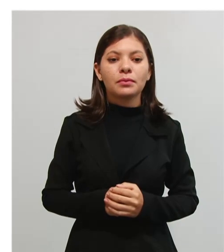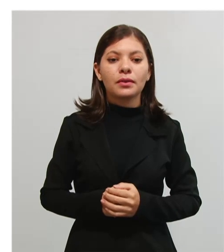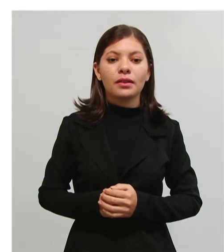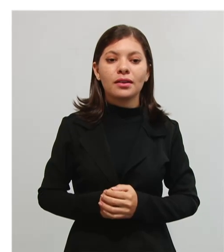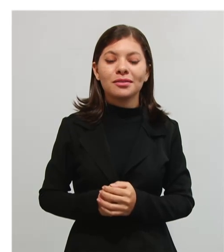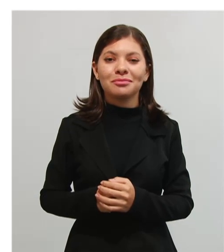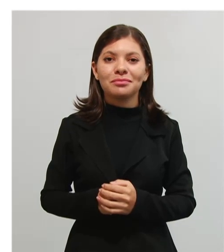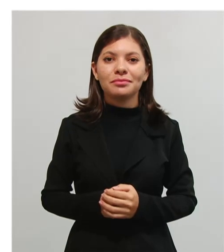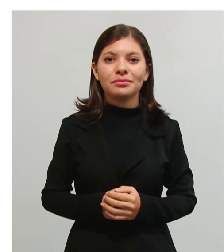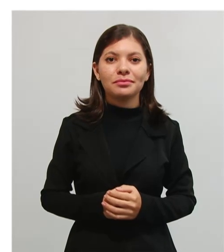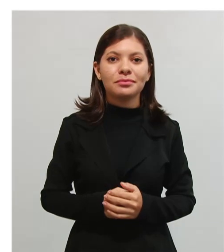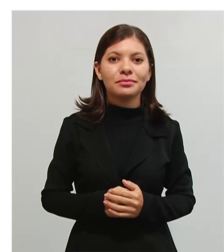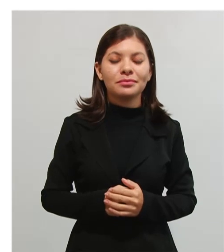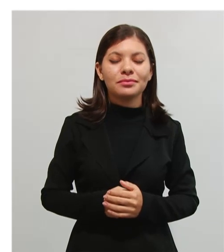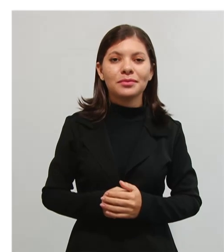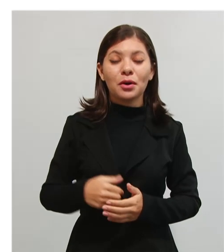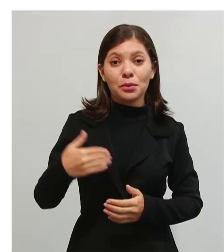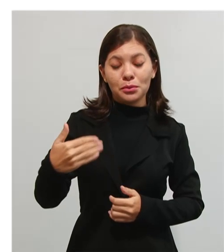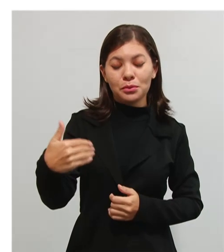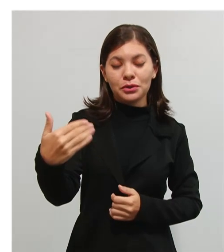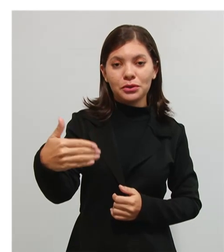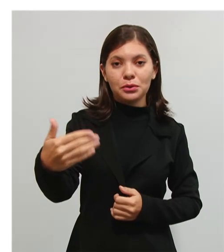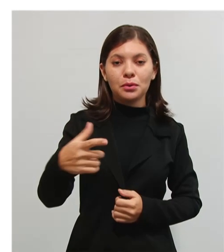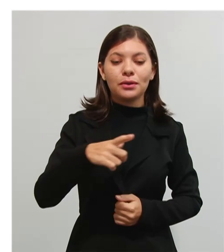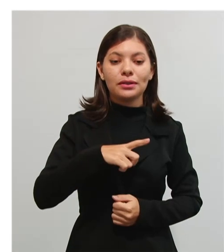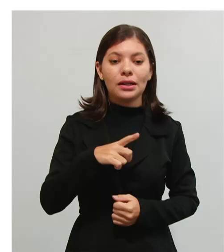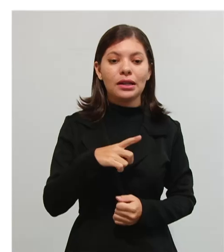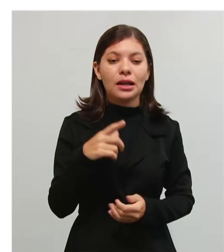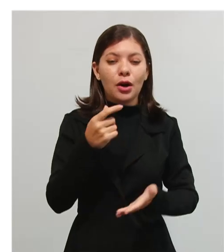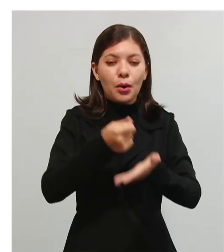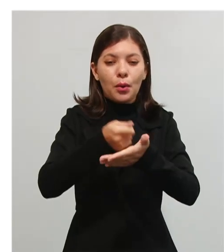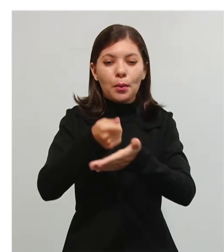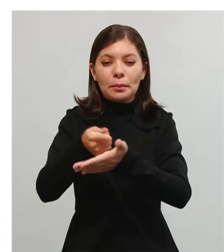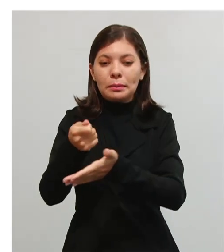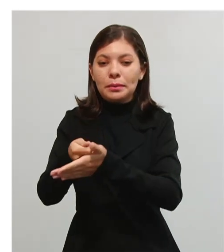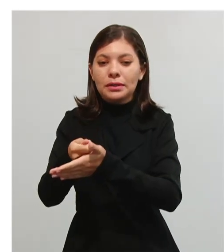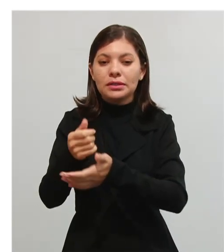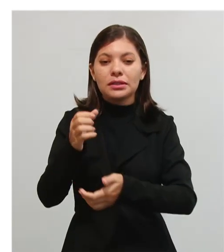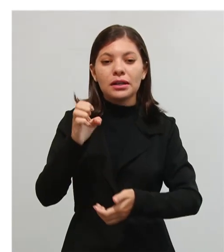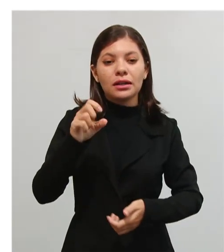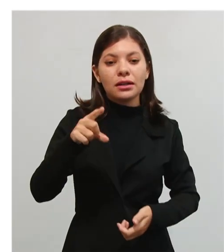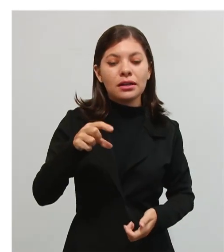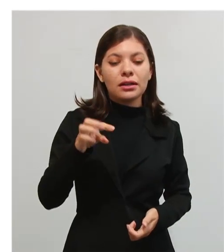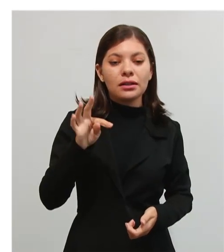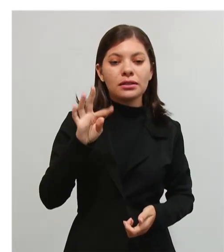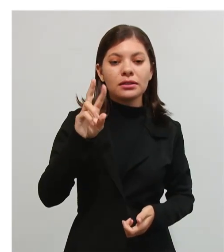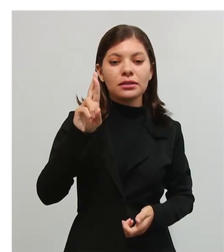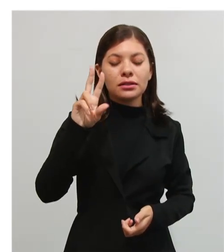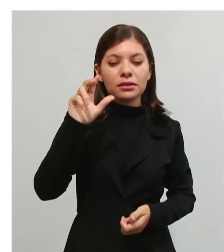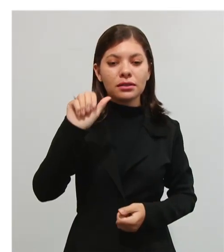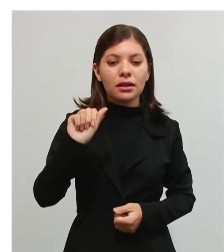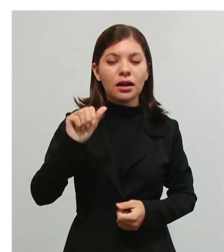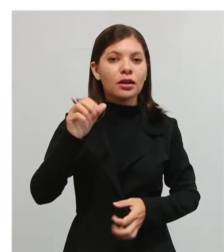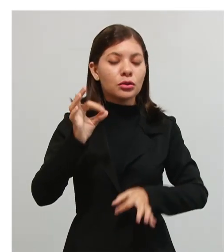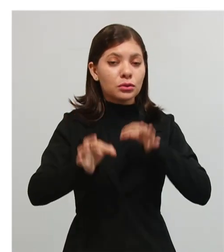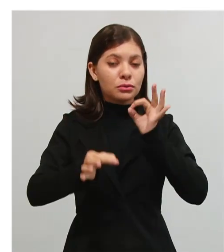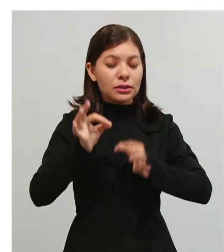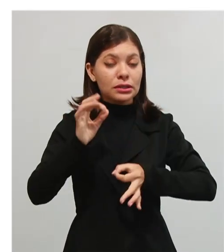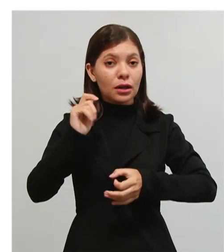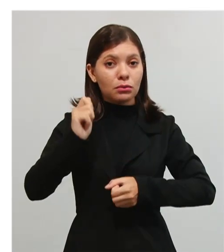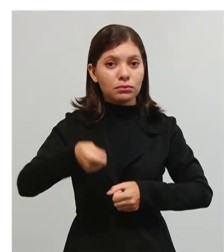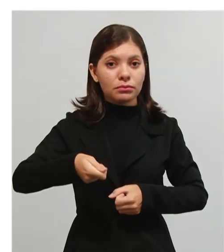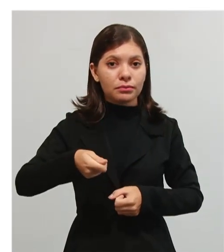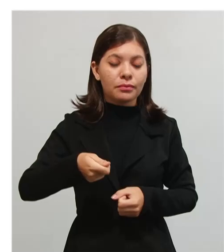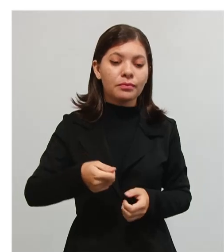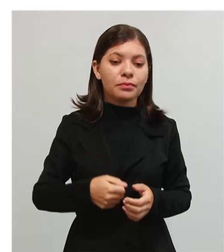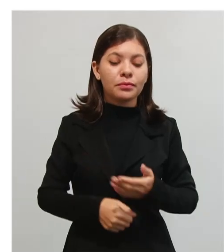Vamos lá. Na sequência, nós temos aí a cobrança extrajudicial. Como eu falei para vocês, aqui seria uma